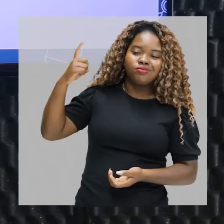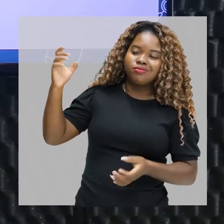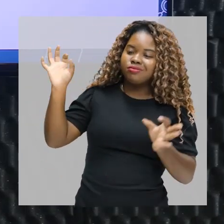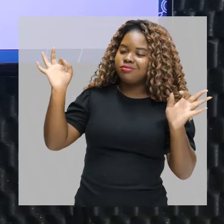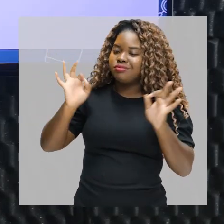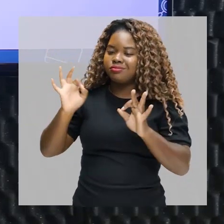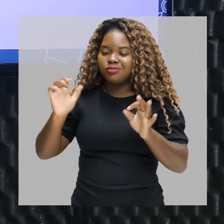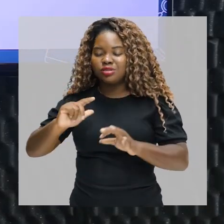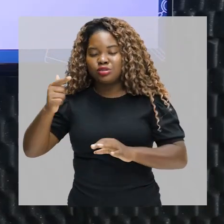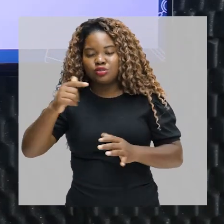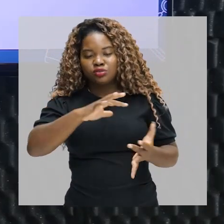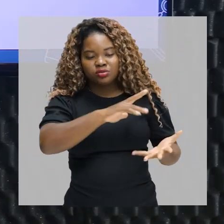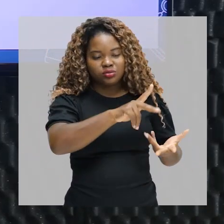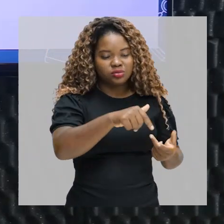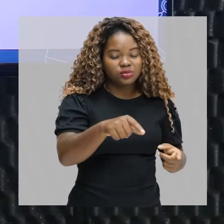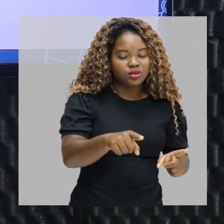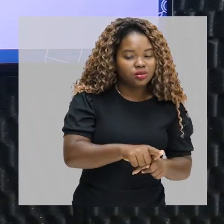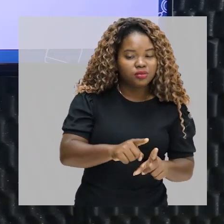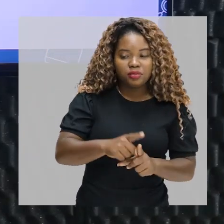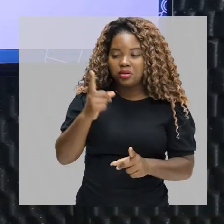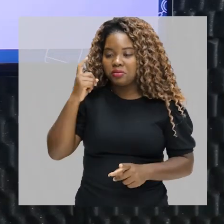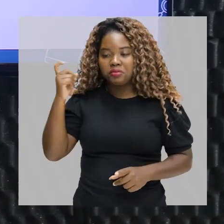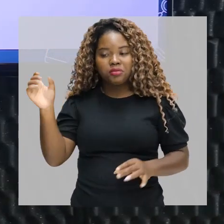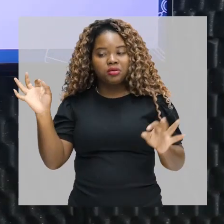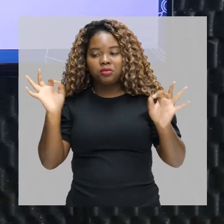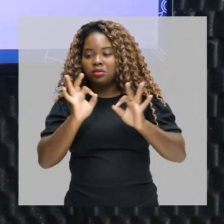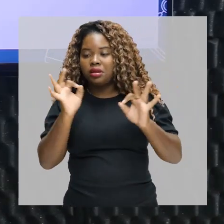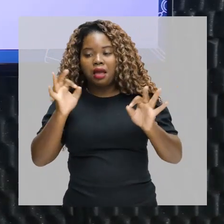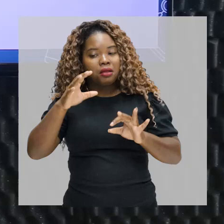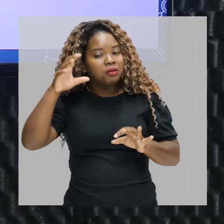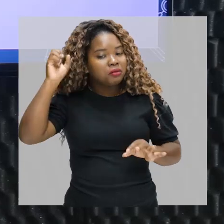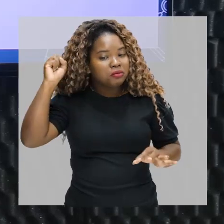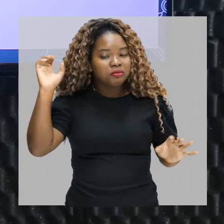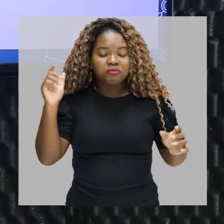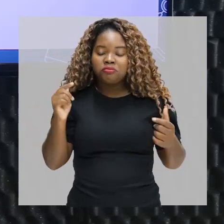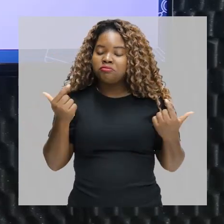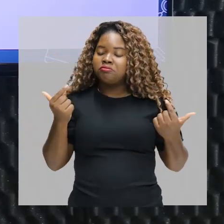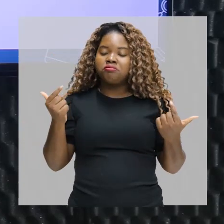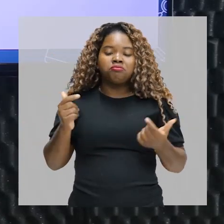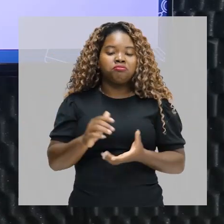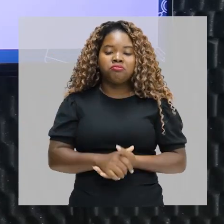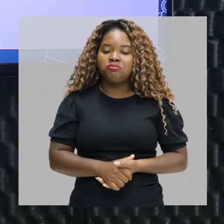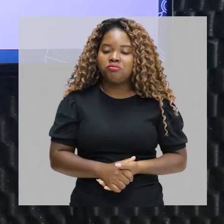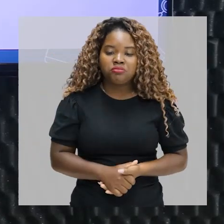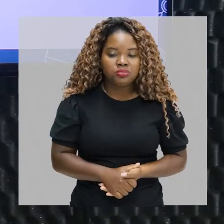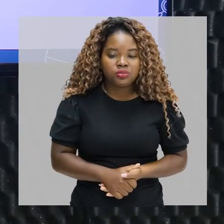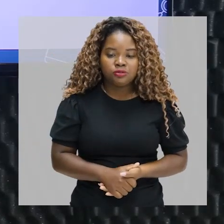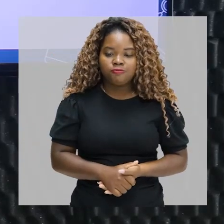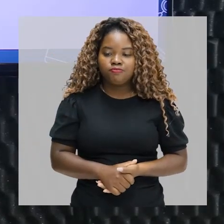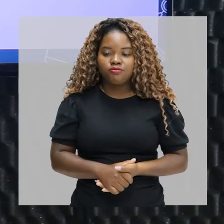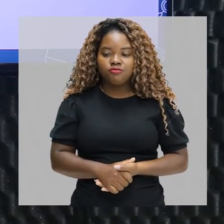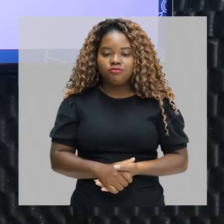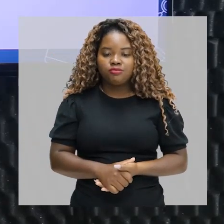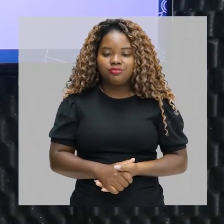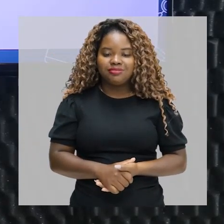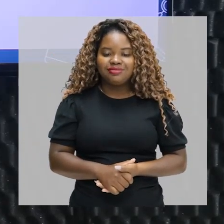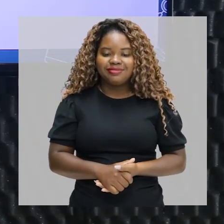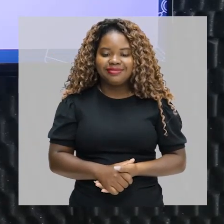som que vem de outros planetas, certo? De outros astros que estão próximos da Terra. A gente não consegue ouvir esse